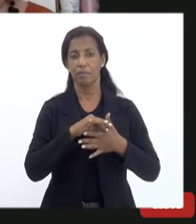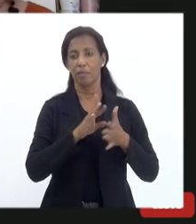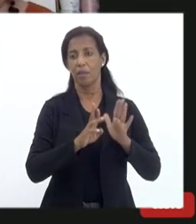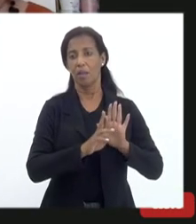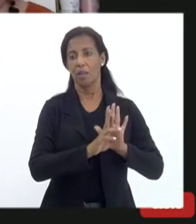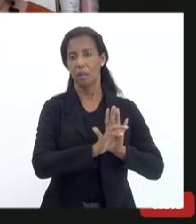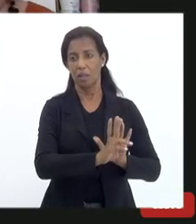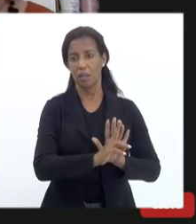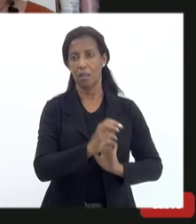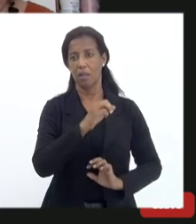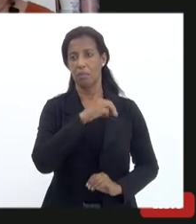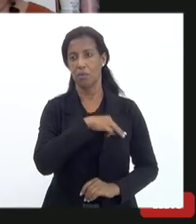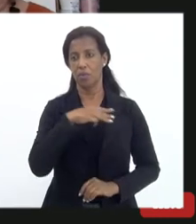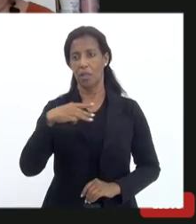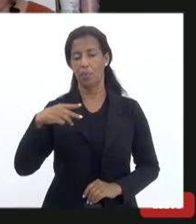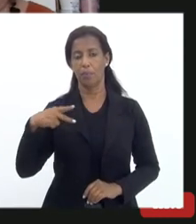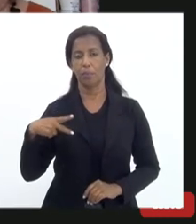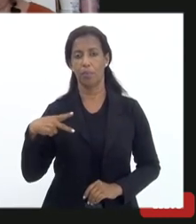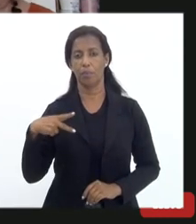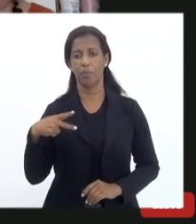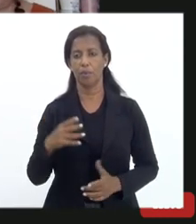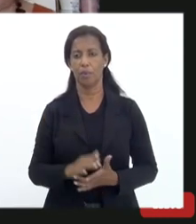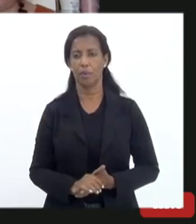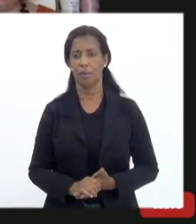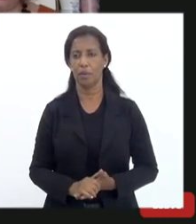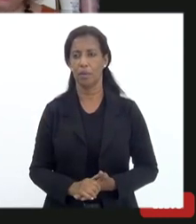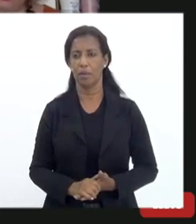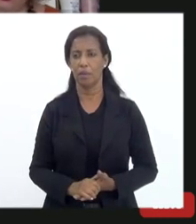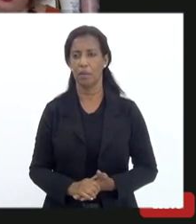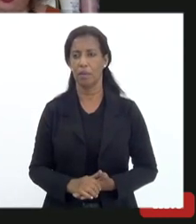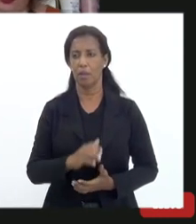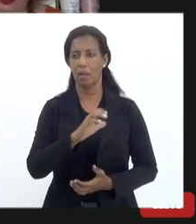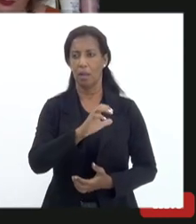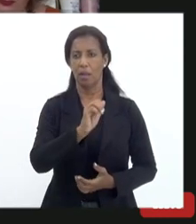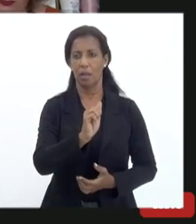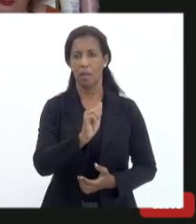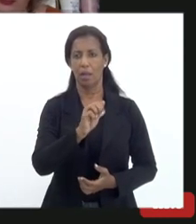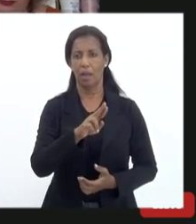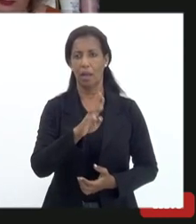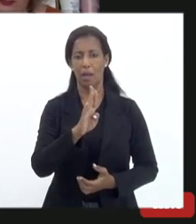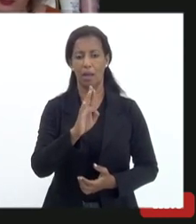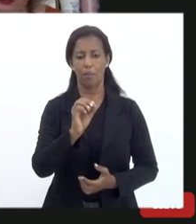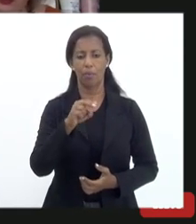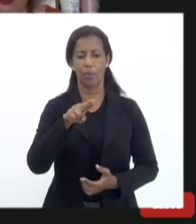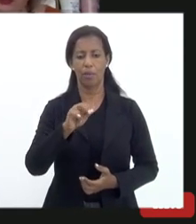do Ministério Público Estadual, a doutora Carbonell. Obrigado aqui pela presença.